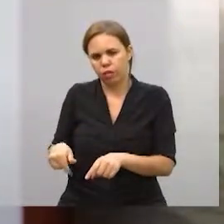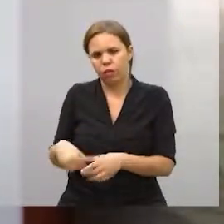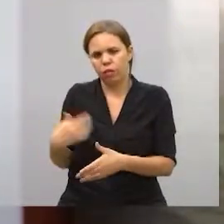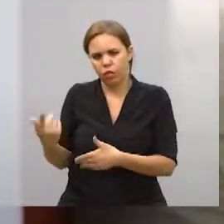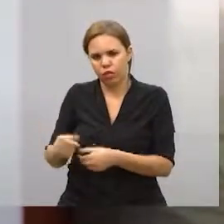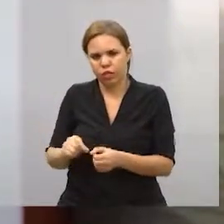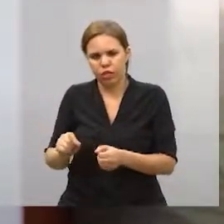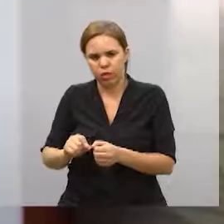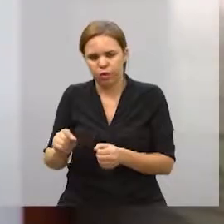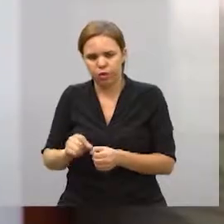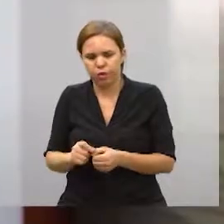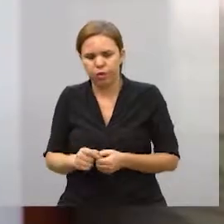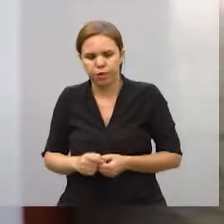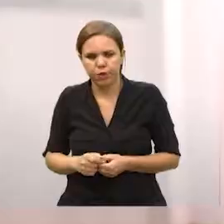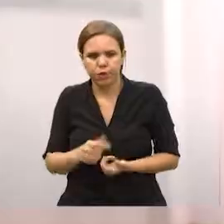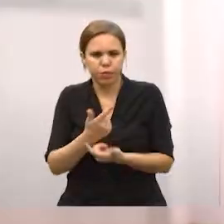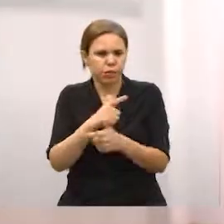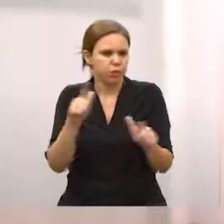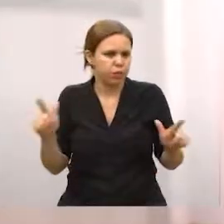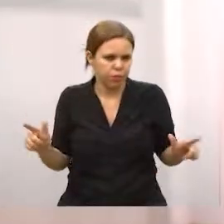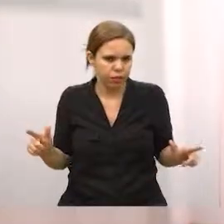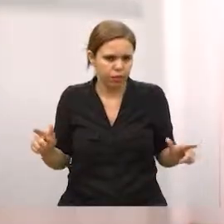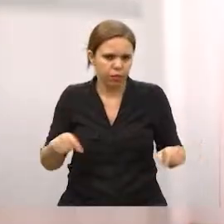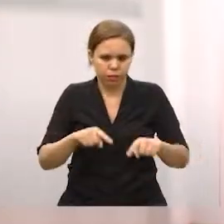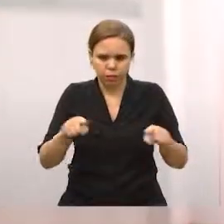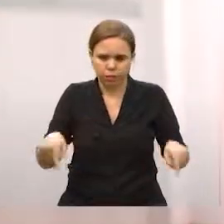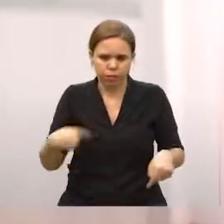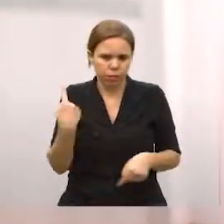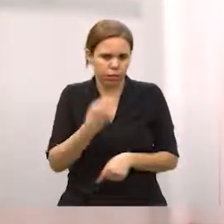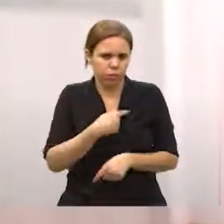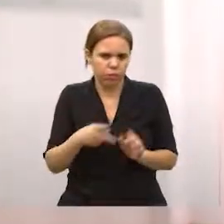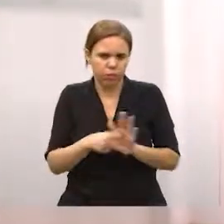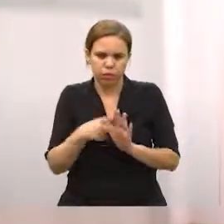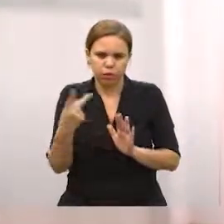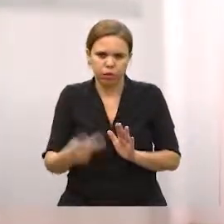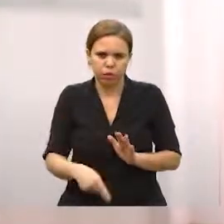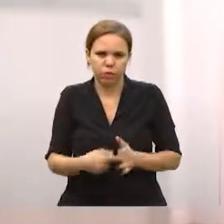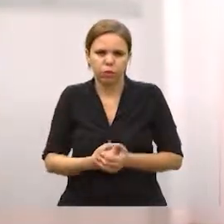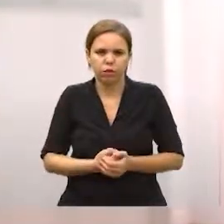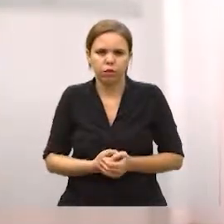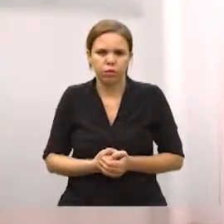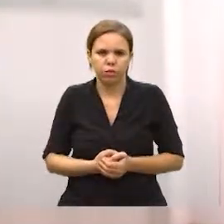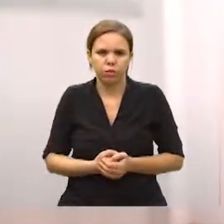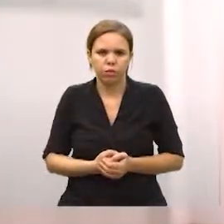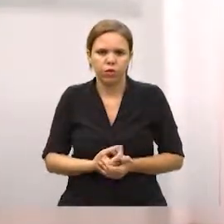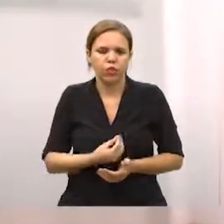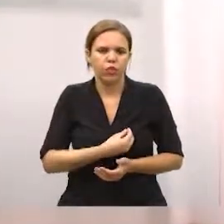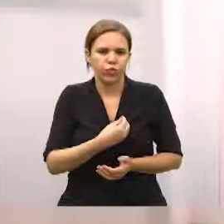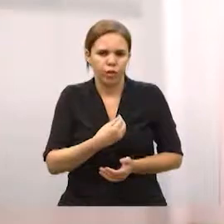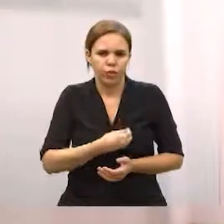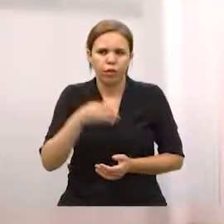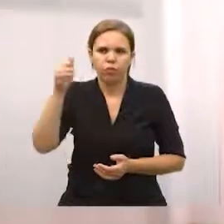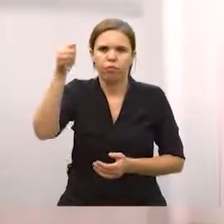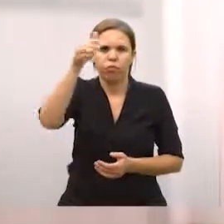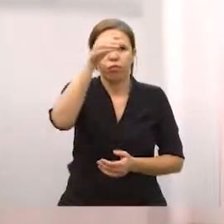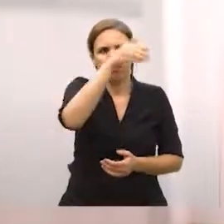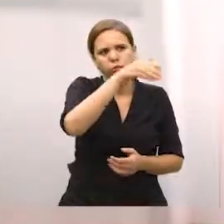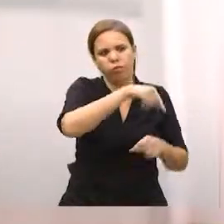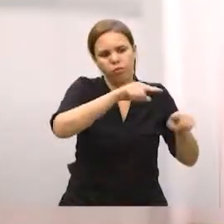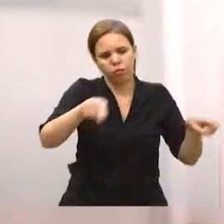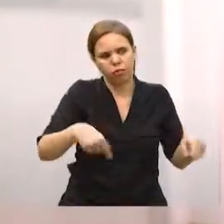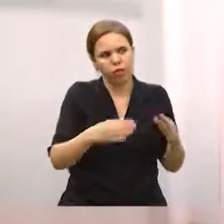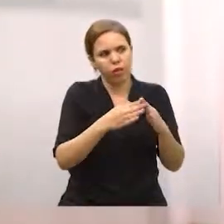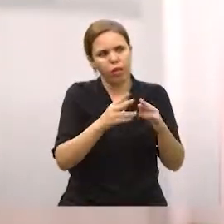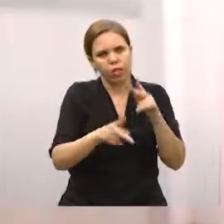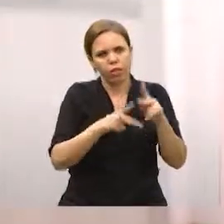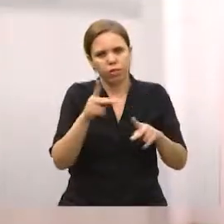formações as quais nós fazemos. Como nós não temos um quintal nosso ainda, um espaço físico, nós habitamos os quintais da